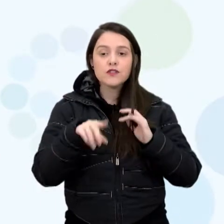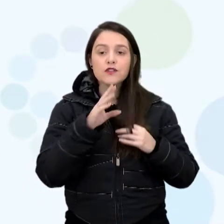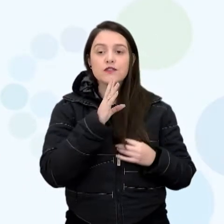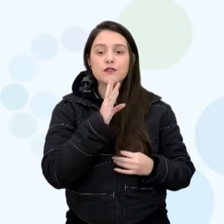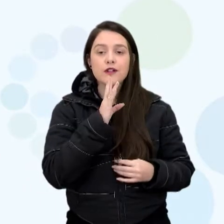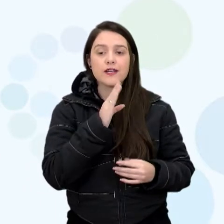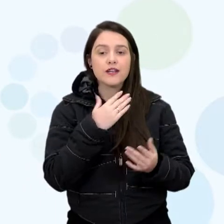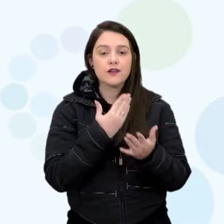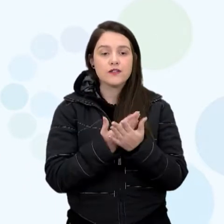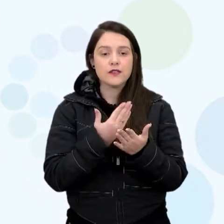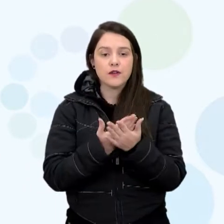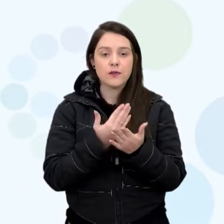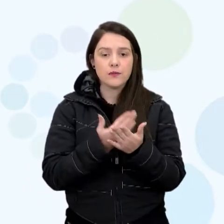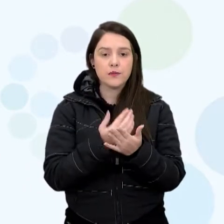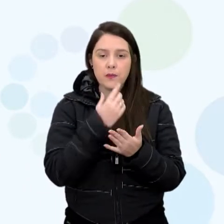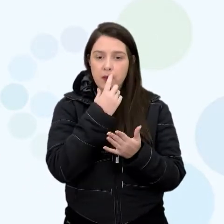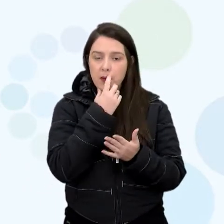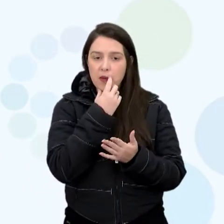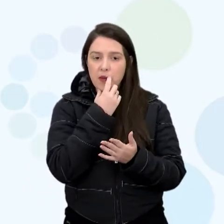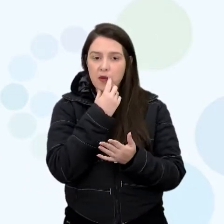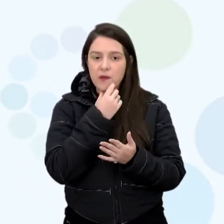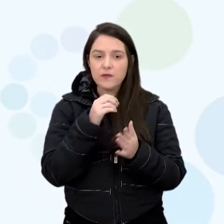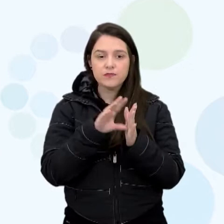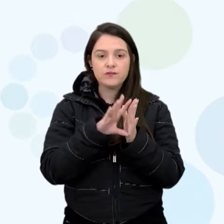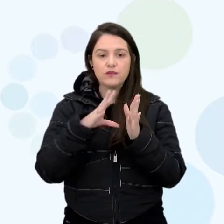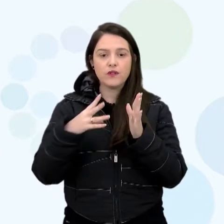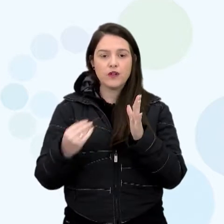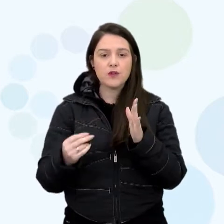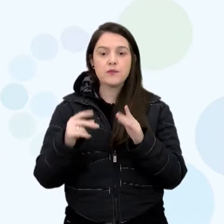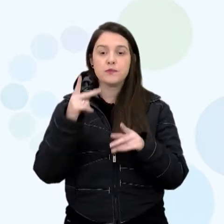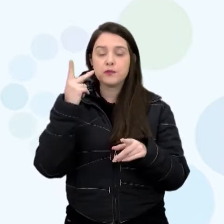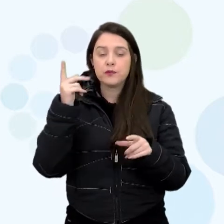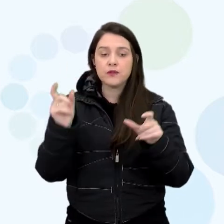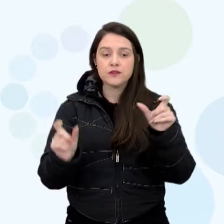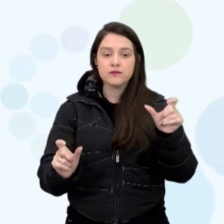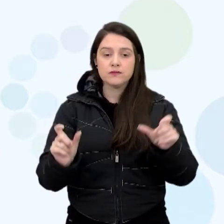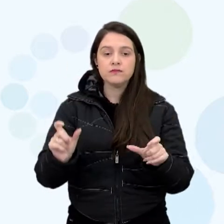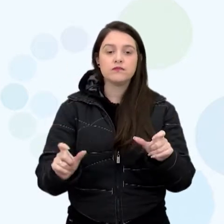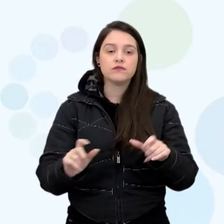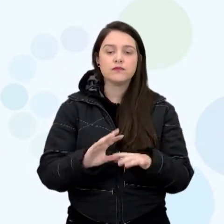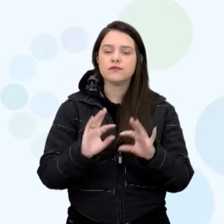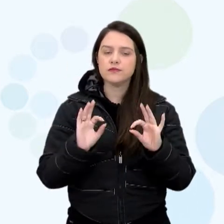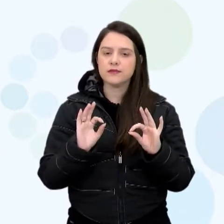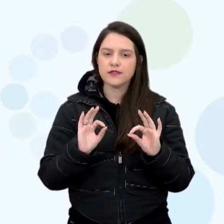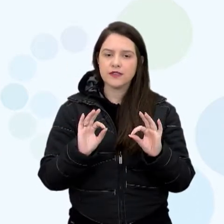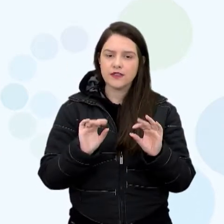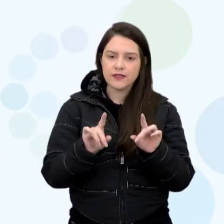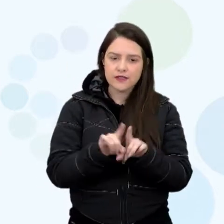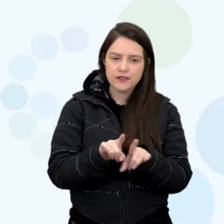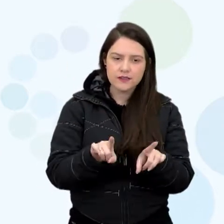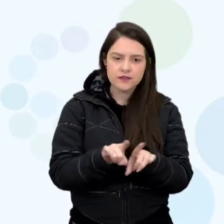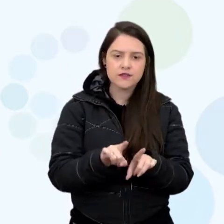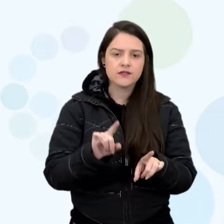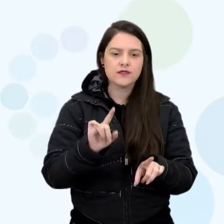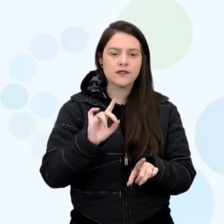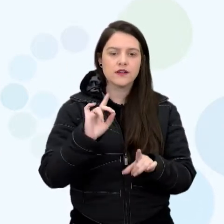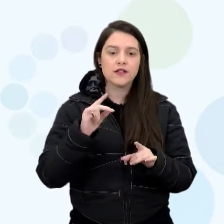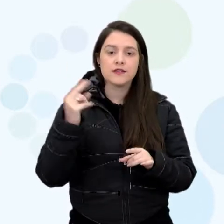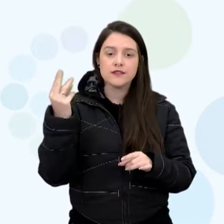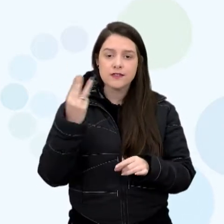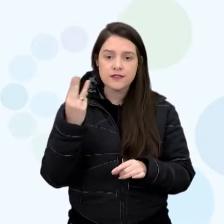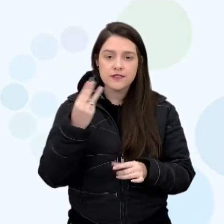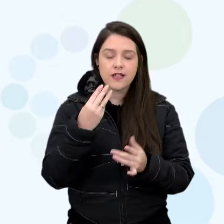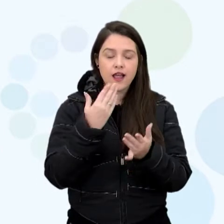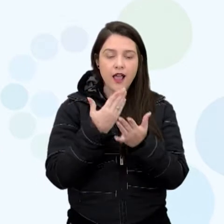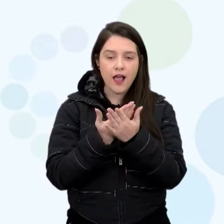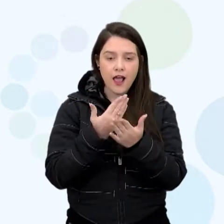nossa aula. Estamos aí nos nossos aprofundamentos curriculares, o população em índice, o título da aula, regressão linear. Estamos na terceira aula,